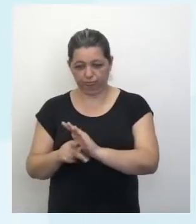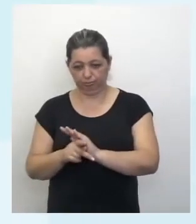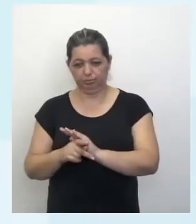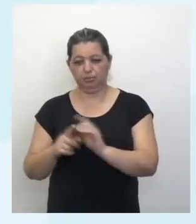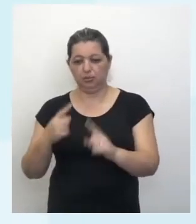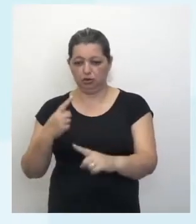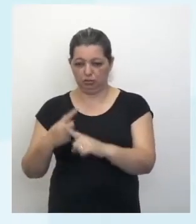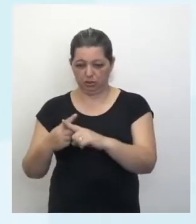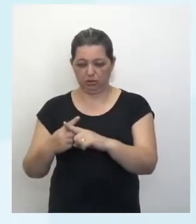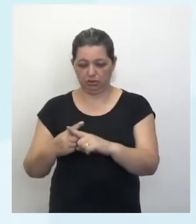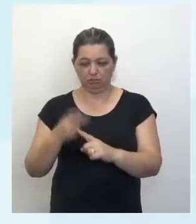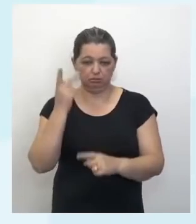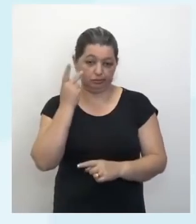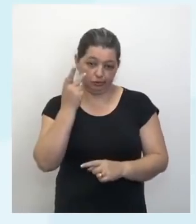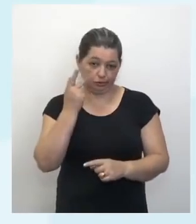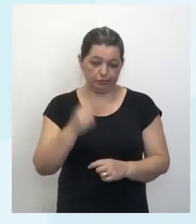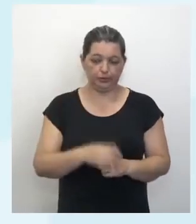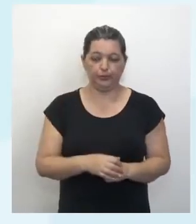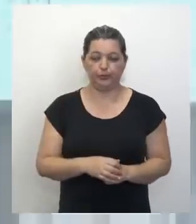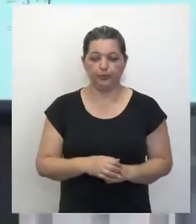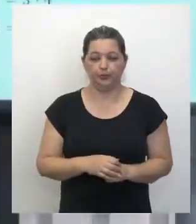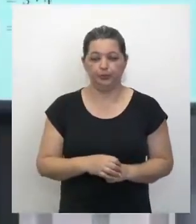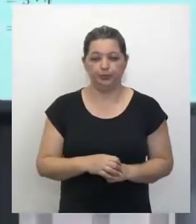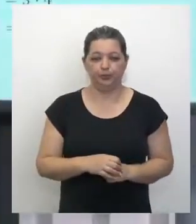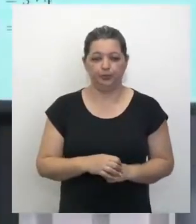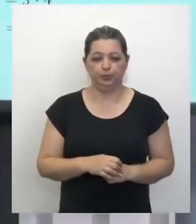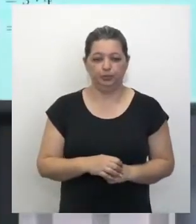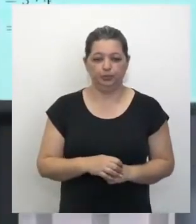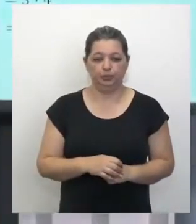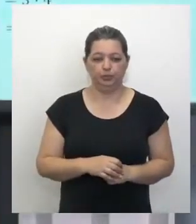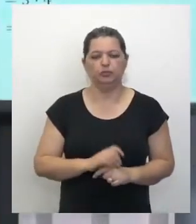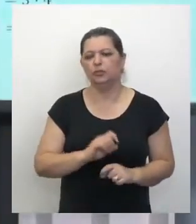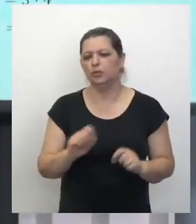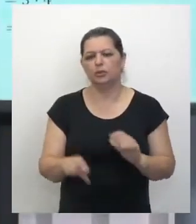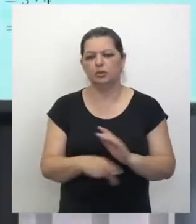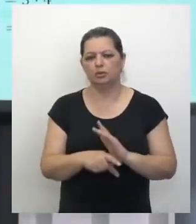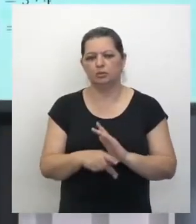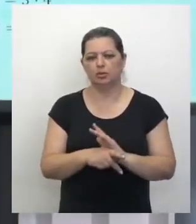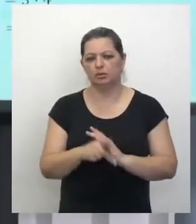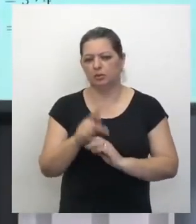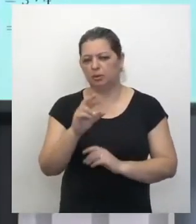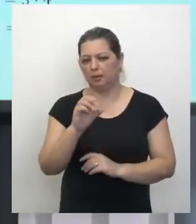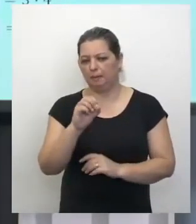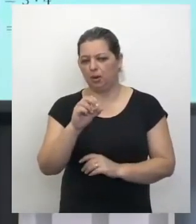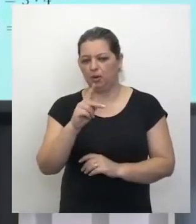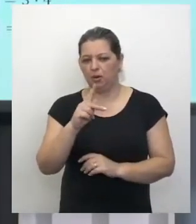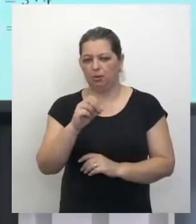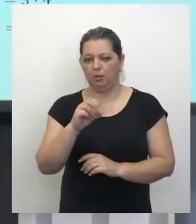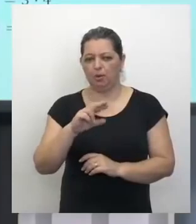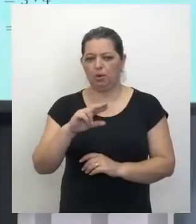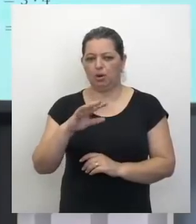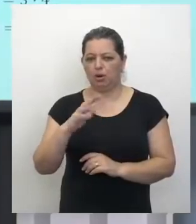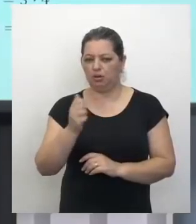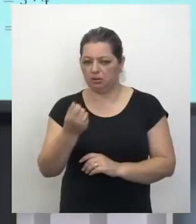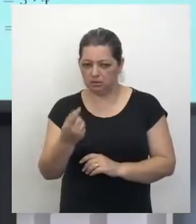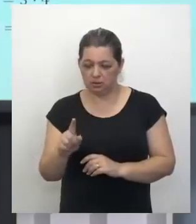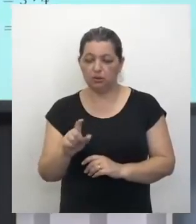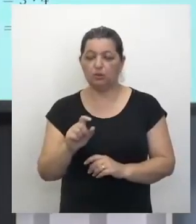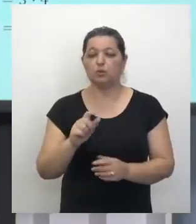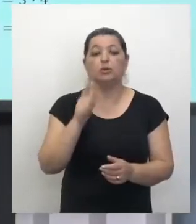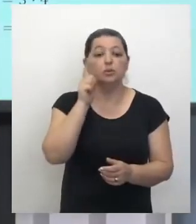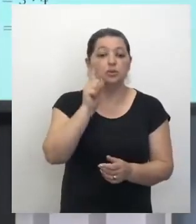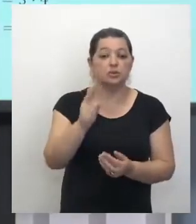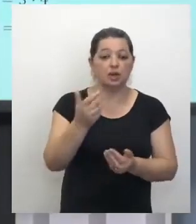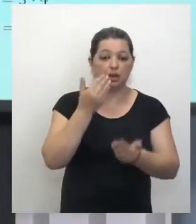este problema ele é muito comum, vale as proporções. Então, o que é uma proporção? É quando você consegue comparar duas razões,